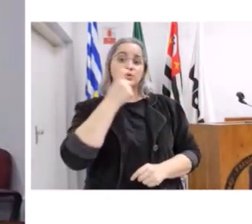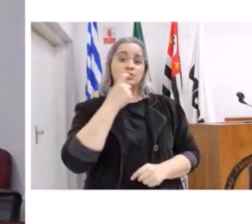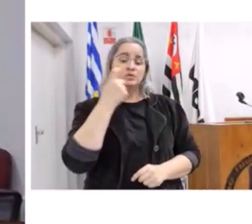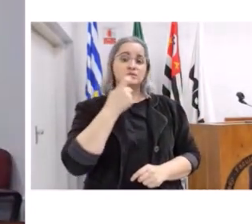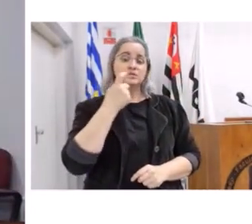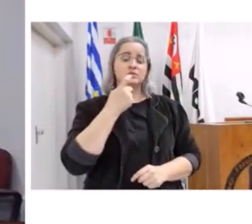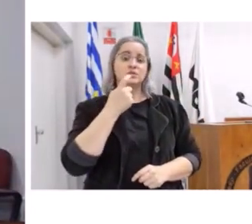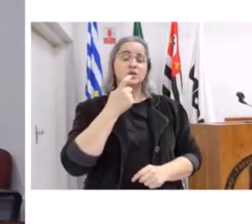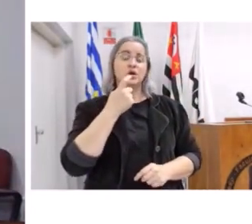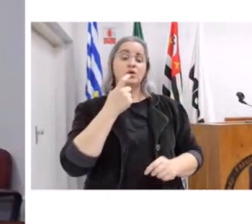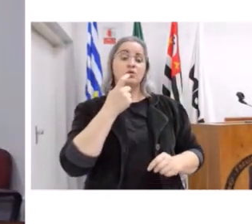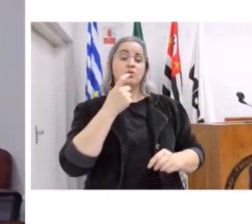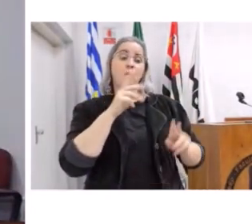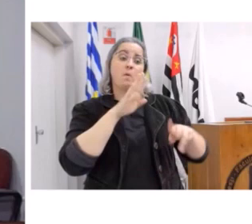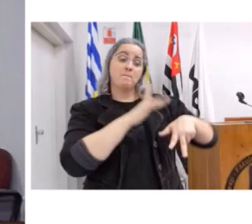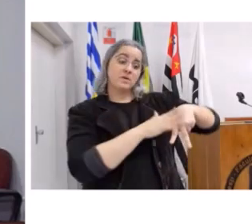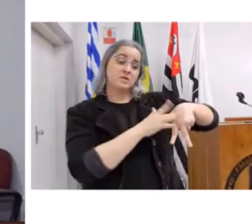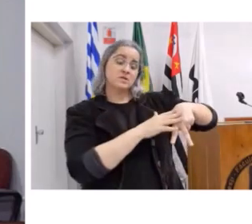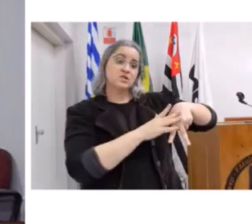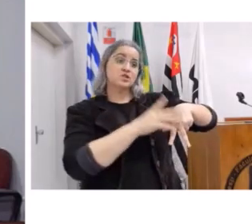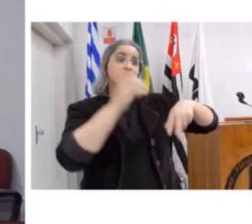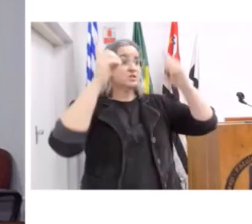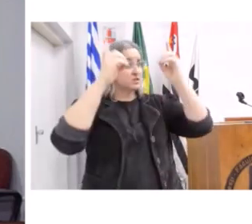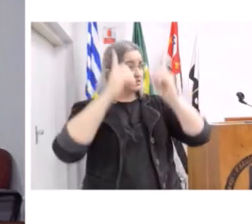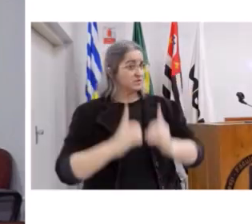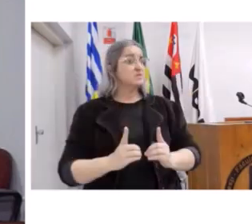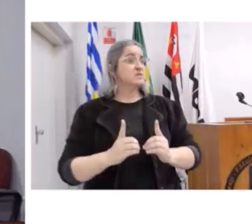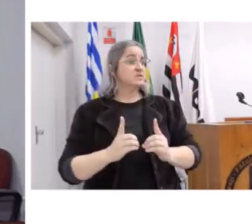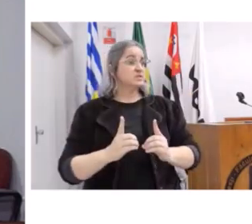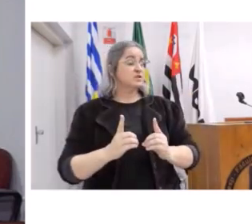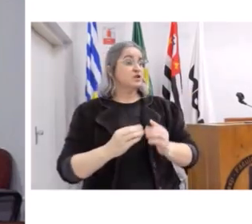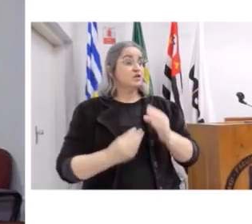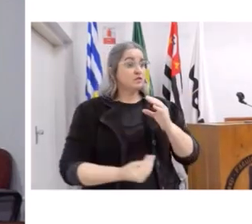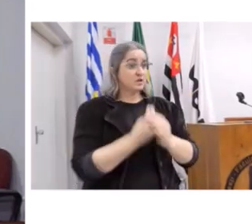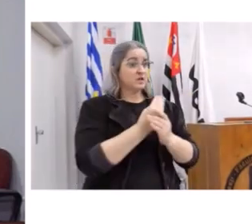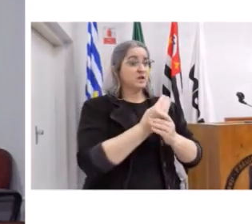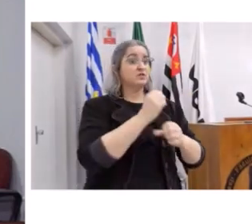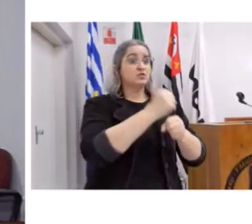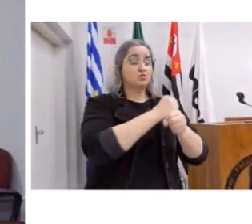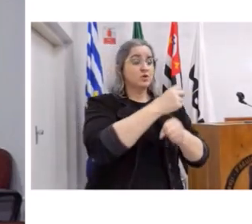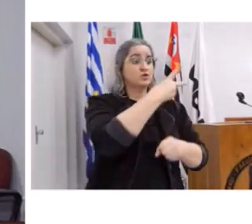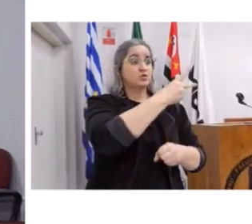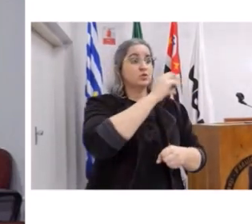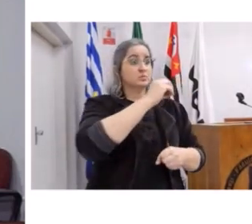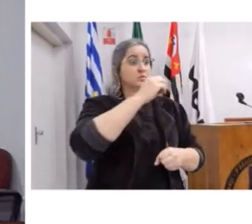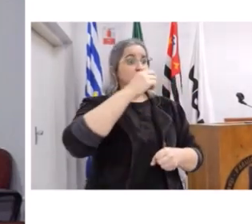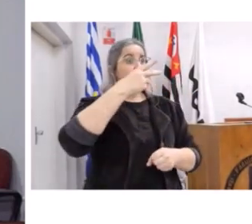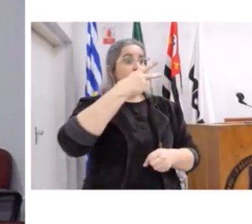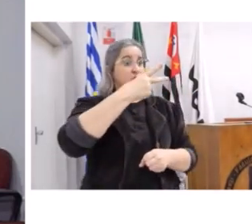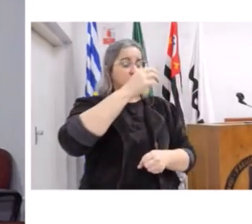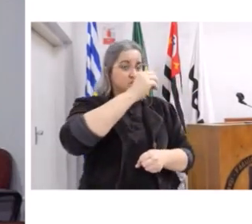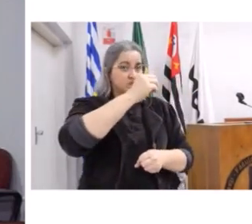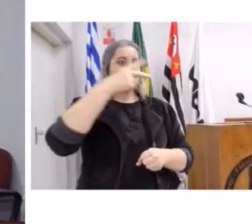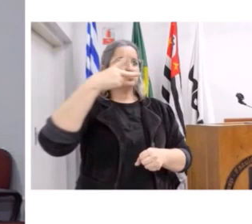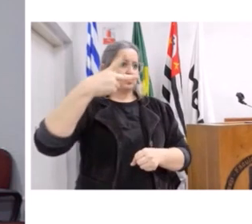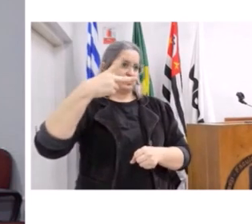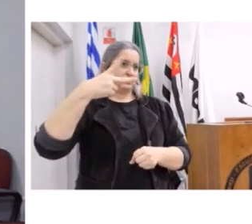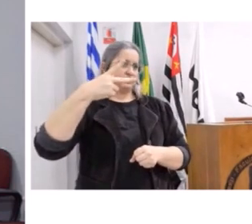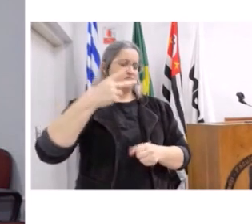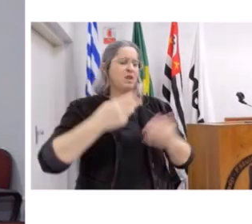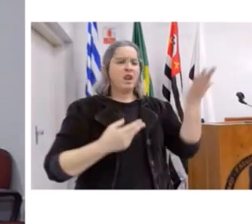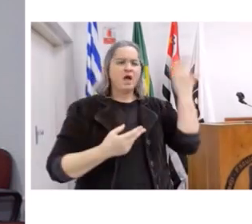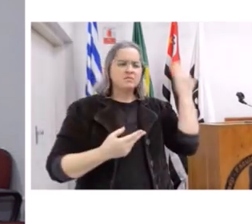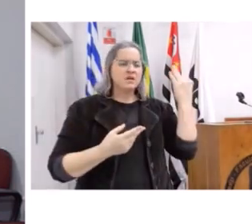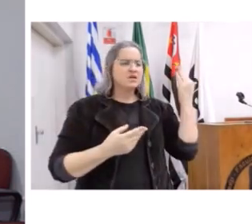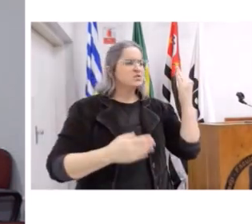com necessidades especiais, que é uma especialidade que foi criada em 2002. Na época, foram poucos profissionais,